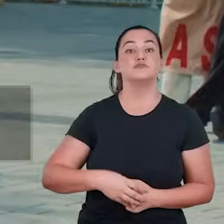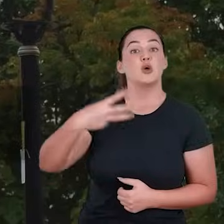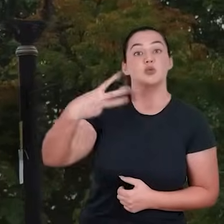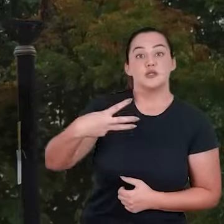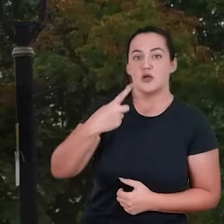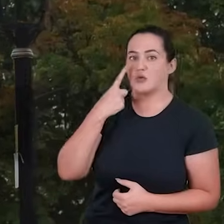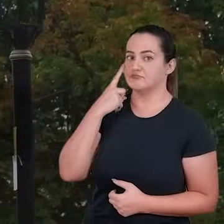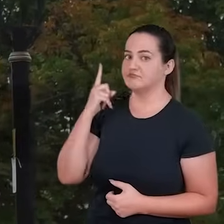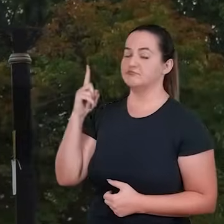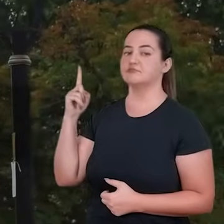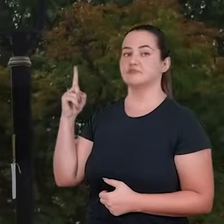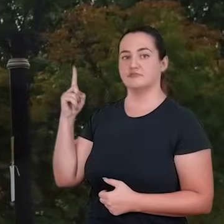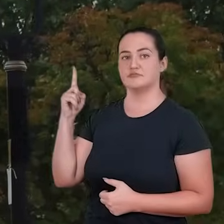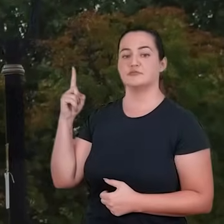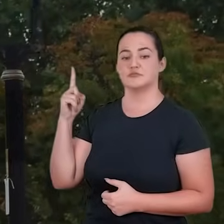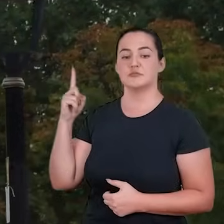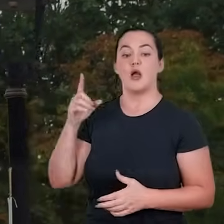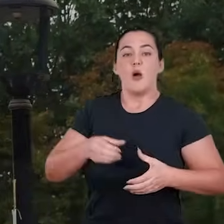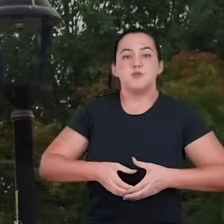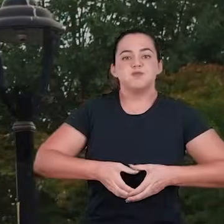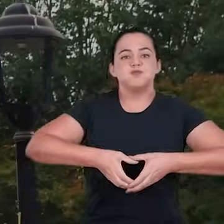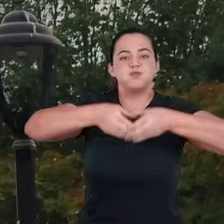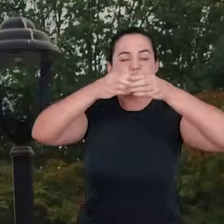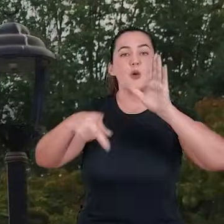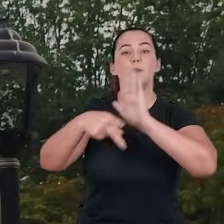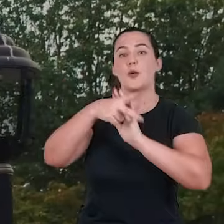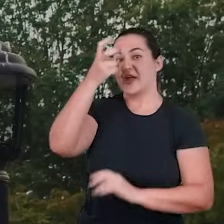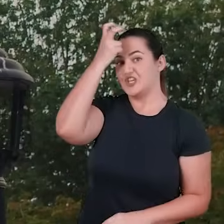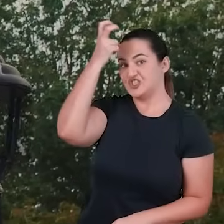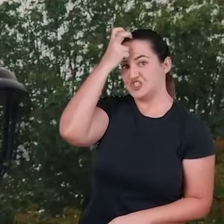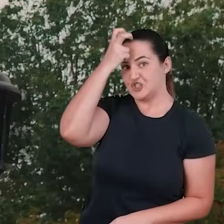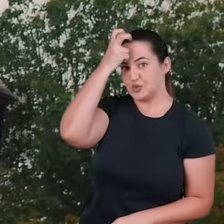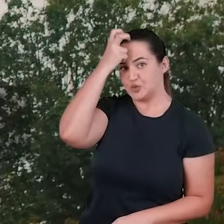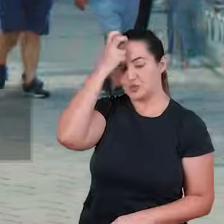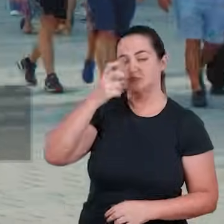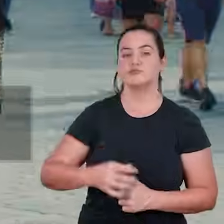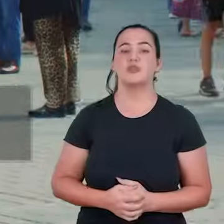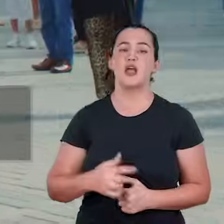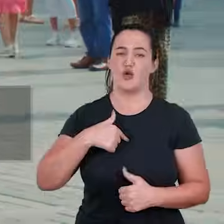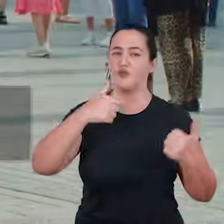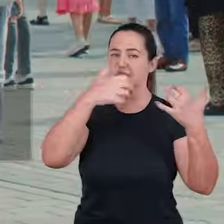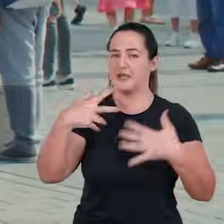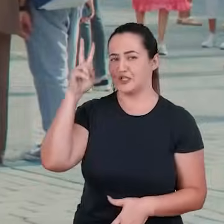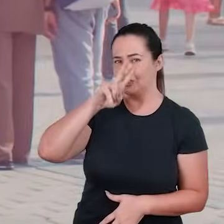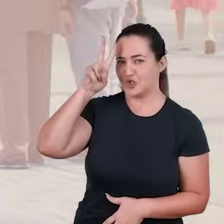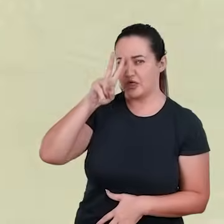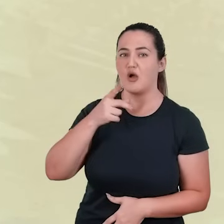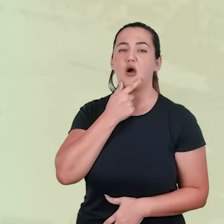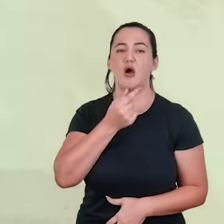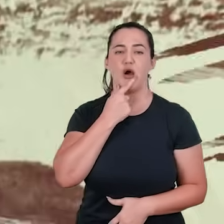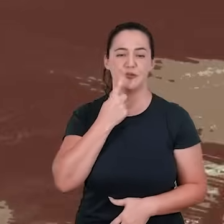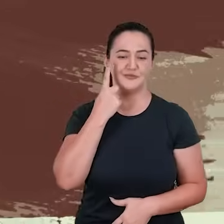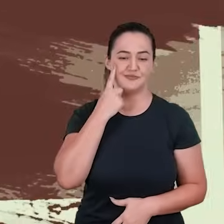mais bonito. É justamente um obelisco egípcio de Tutmoses III. que eu vou contar essa história para vocês. E